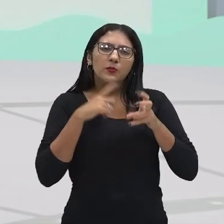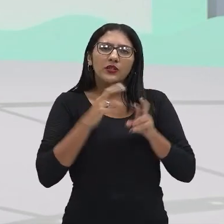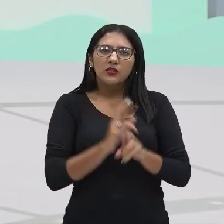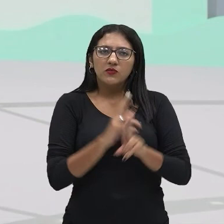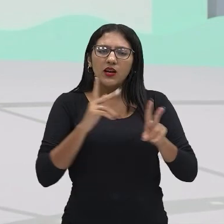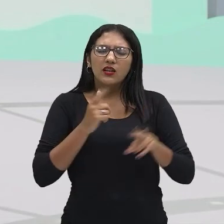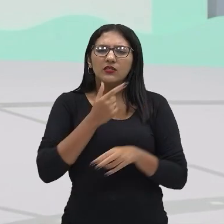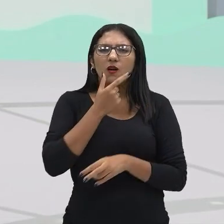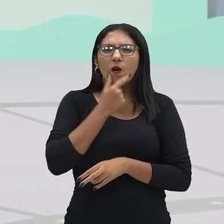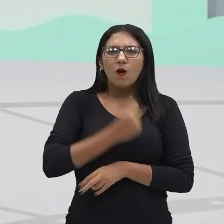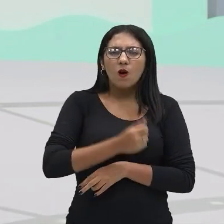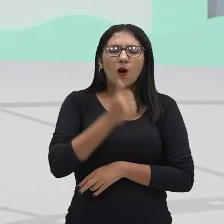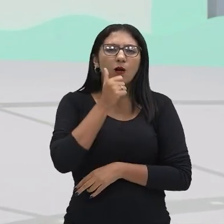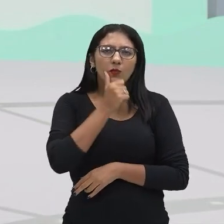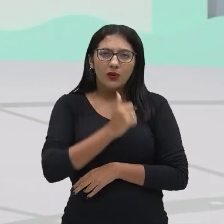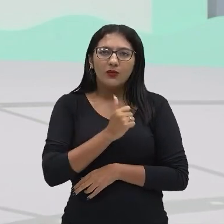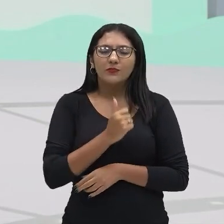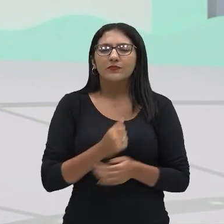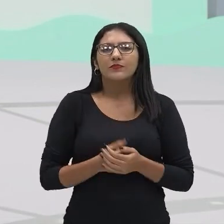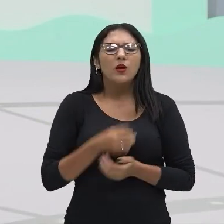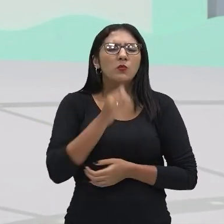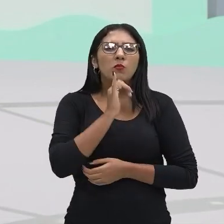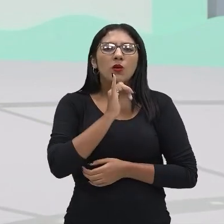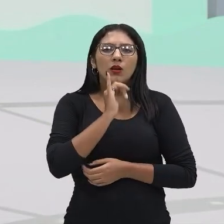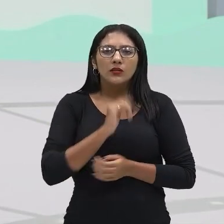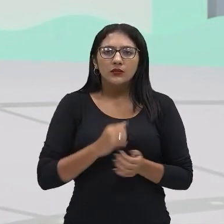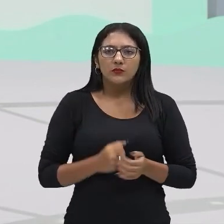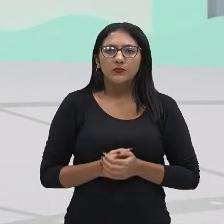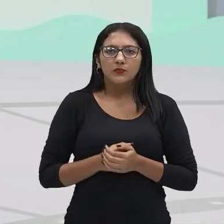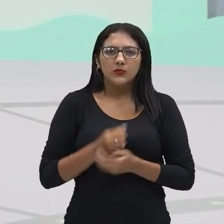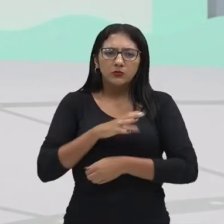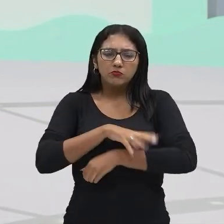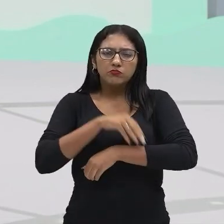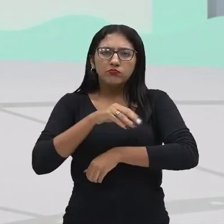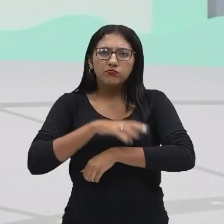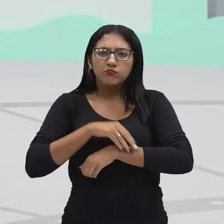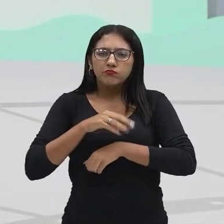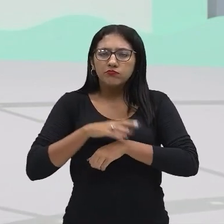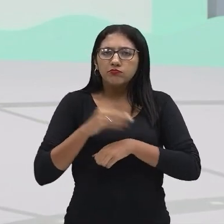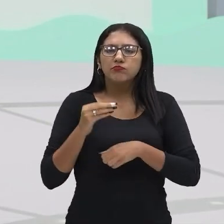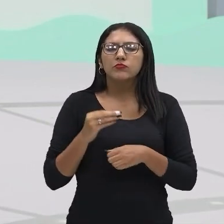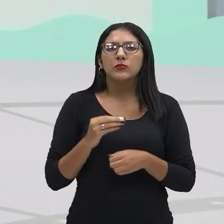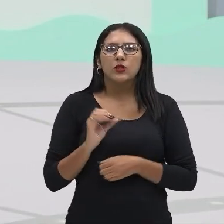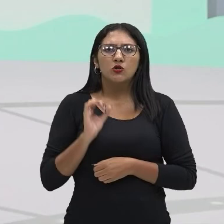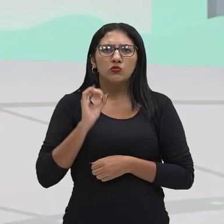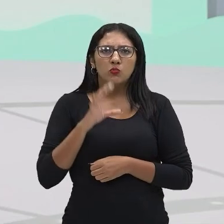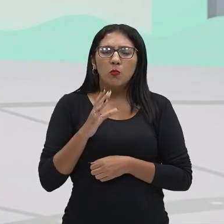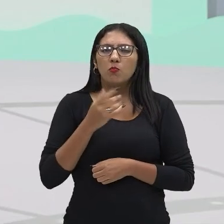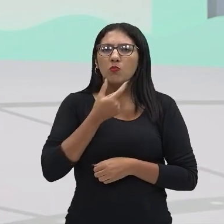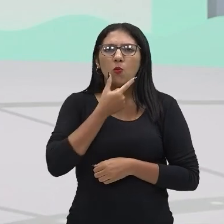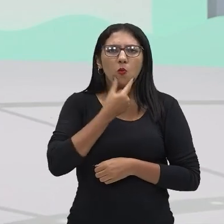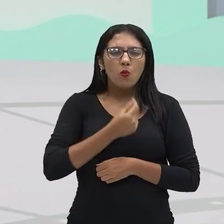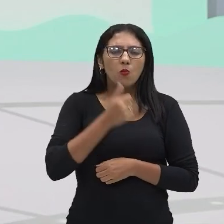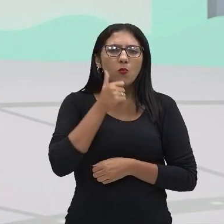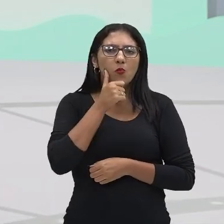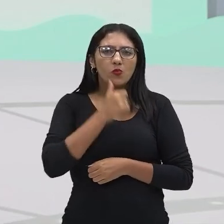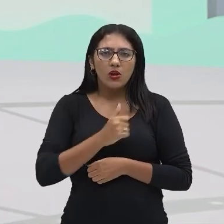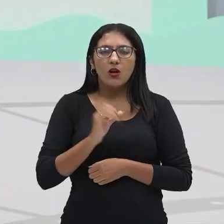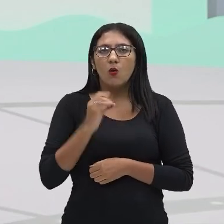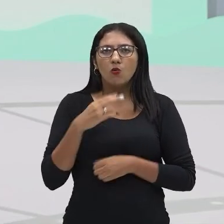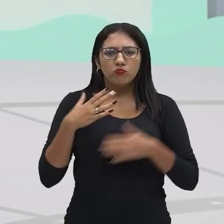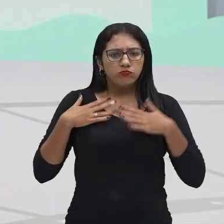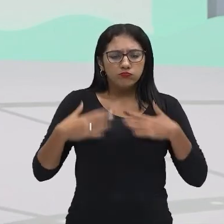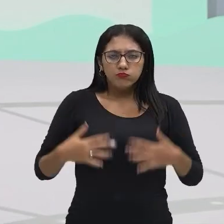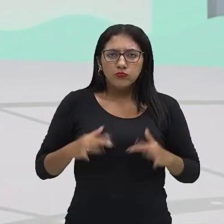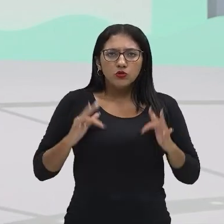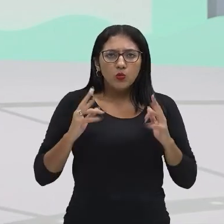entre homens e mulheres. Por exemplo, o crescimento de pelos, não é? Ou só nos órgãos genitais, ou no corpo